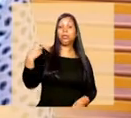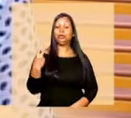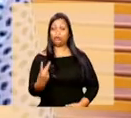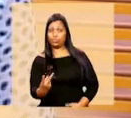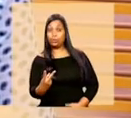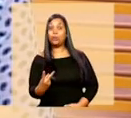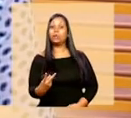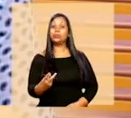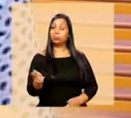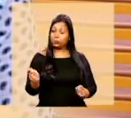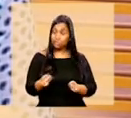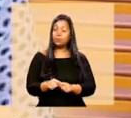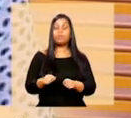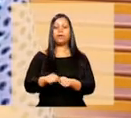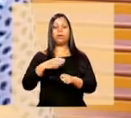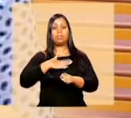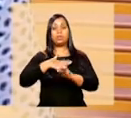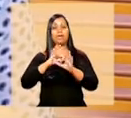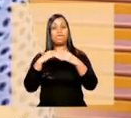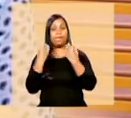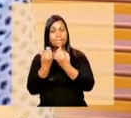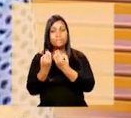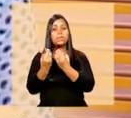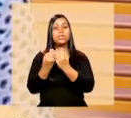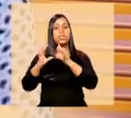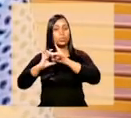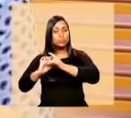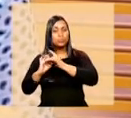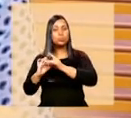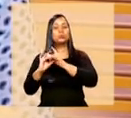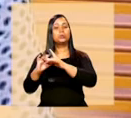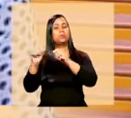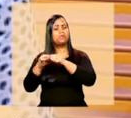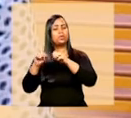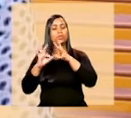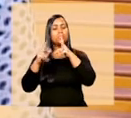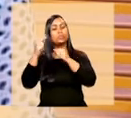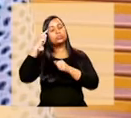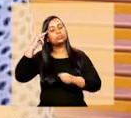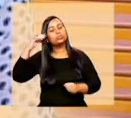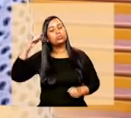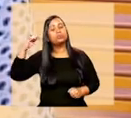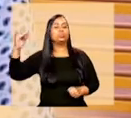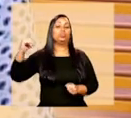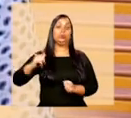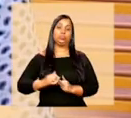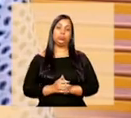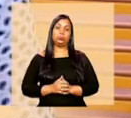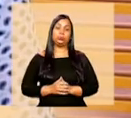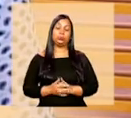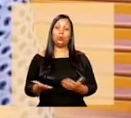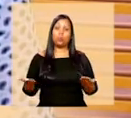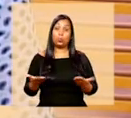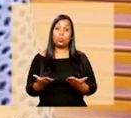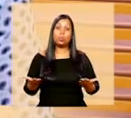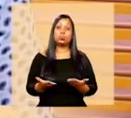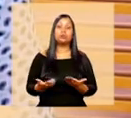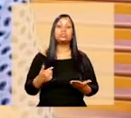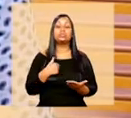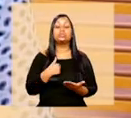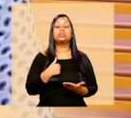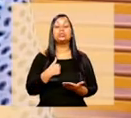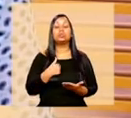anos, de poder ter construído a minha família, de poder ter realizado todos os meus sonhos, que hoje eu